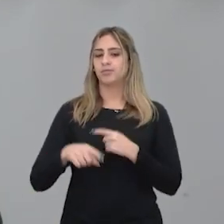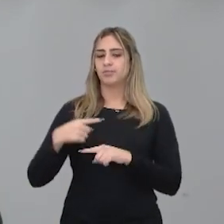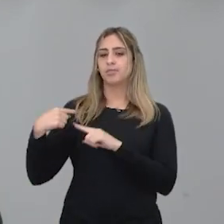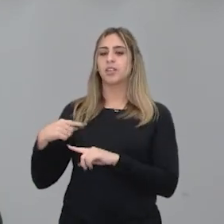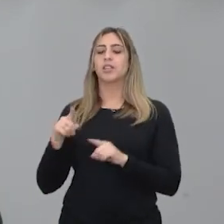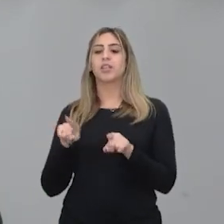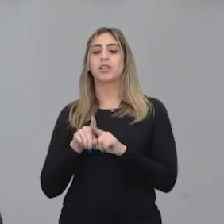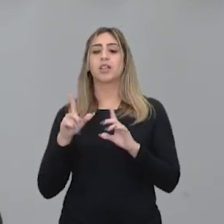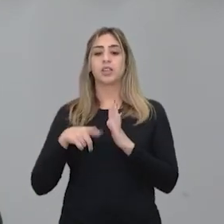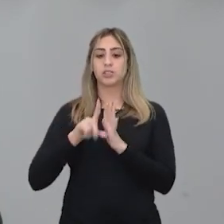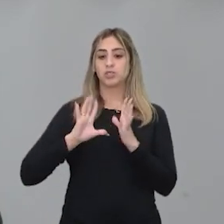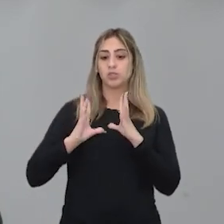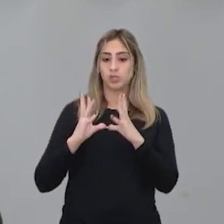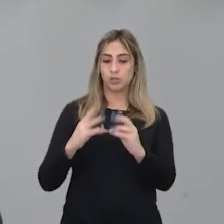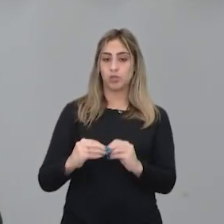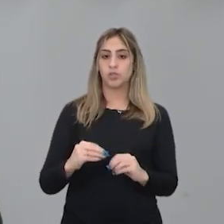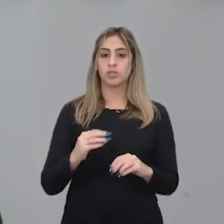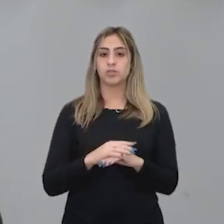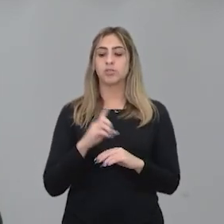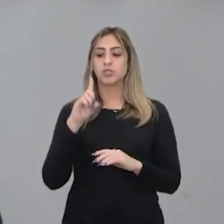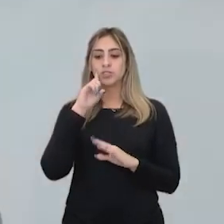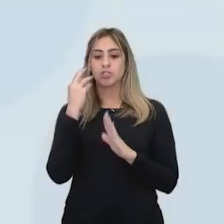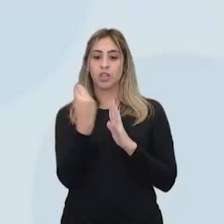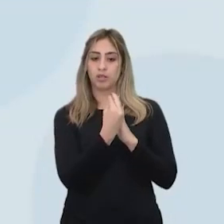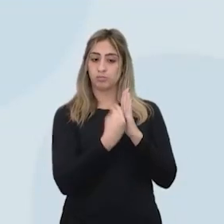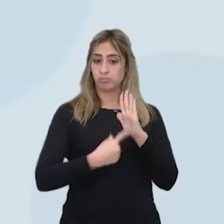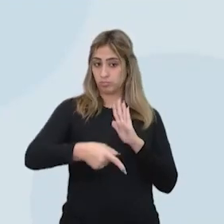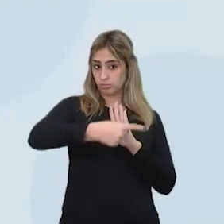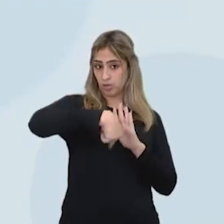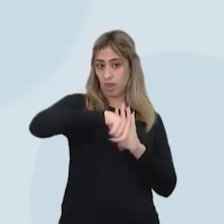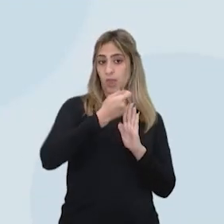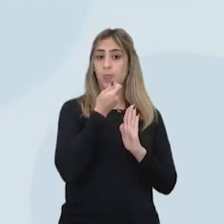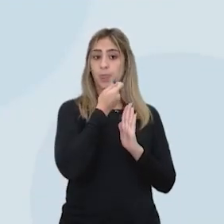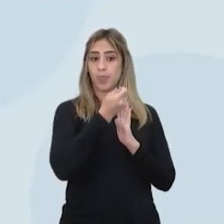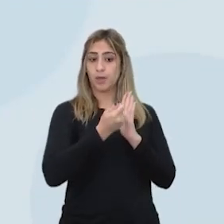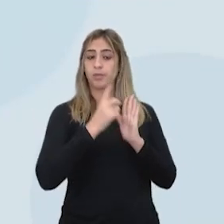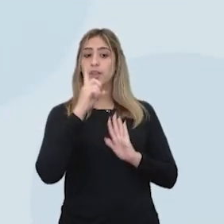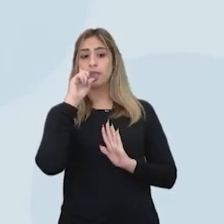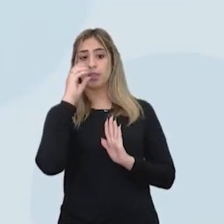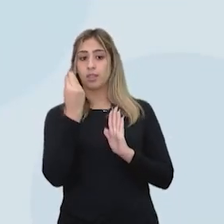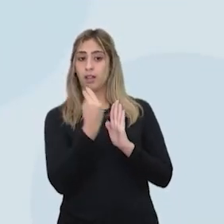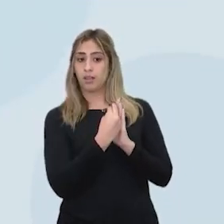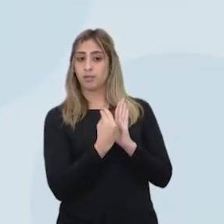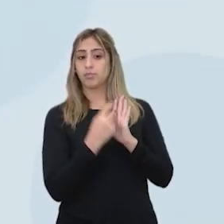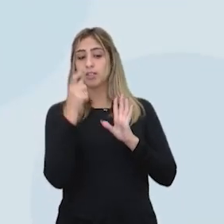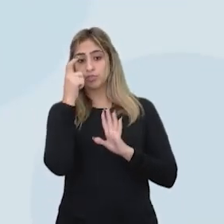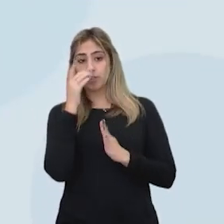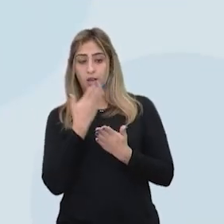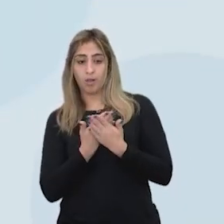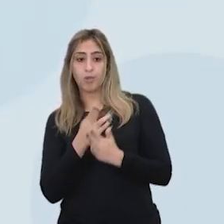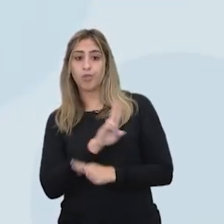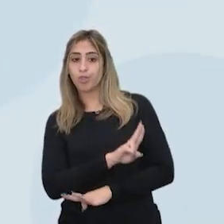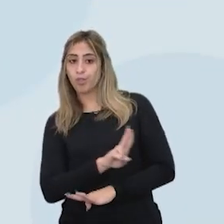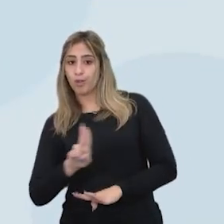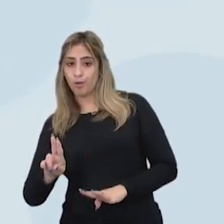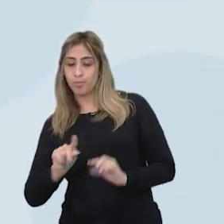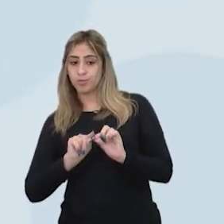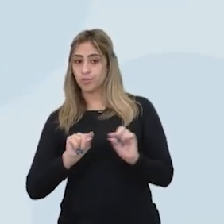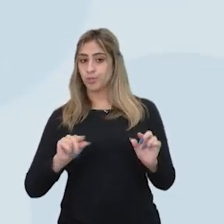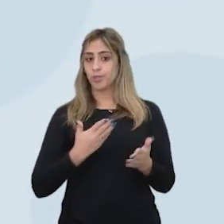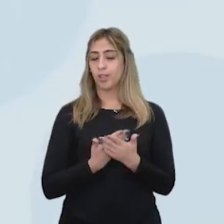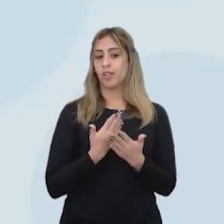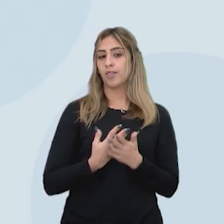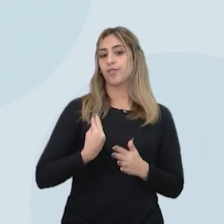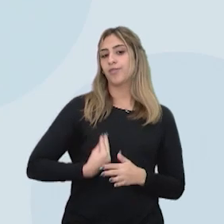Mas antes de tudo, peguem o diário de bordo de vocês, anotem a data que vocês estão assistindo essa aula, o nome e o título da